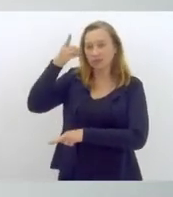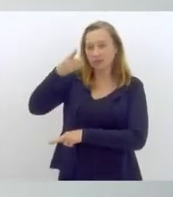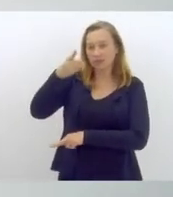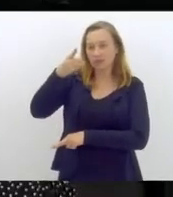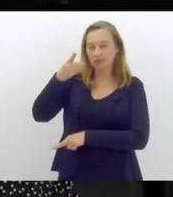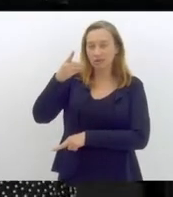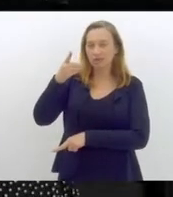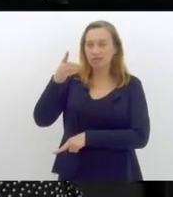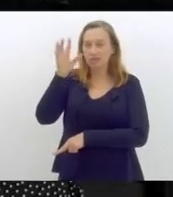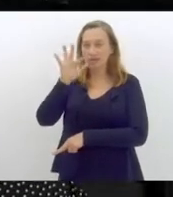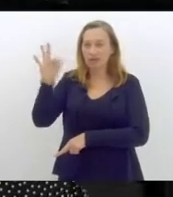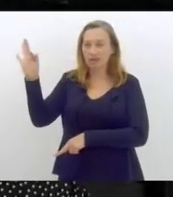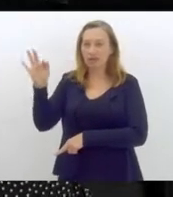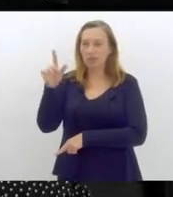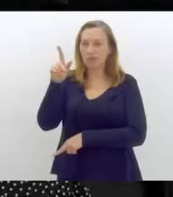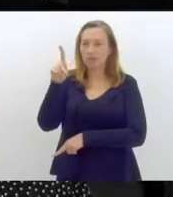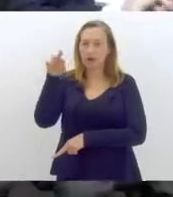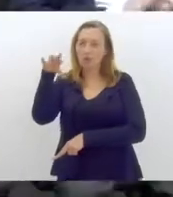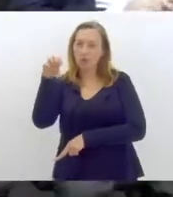ganini